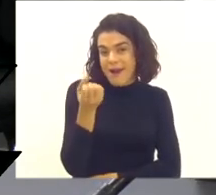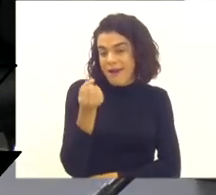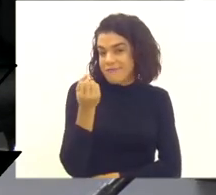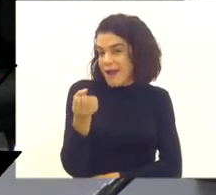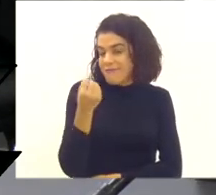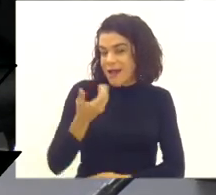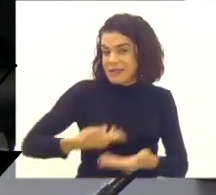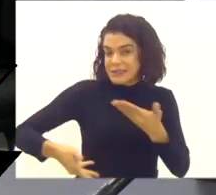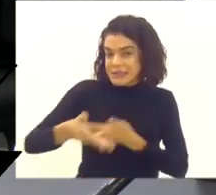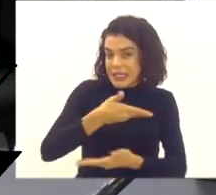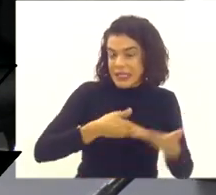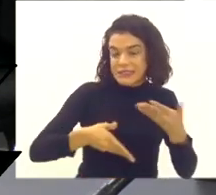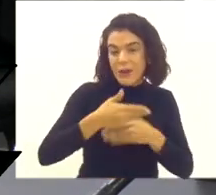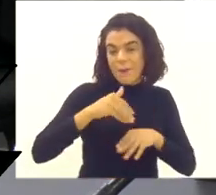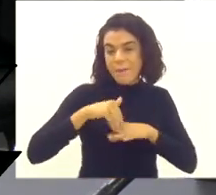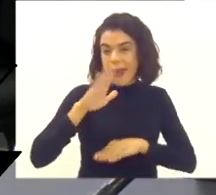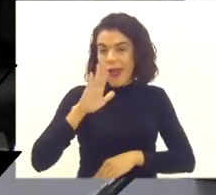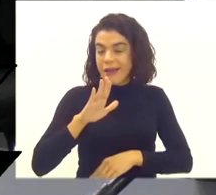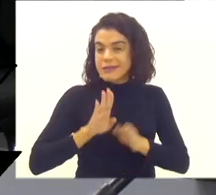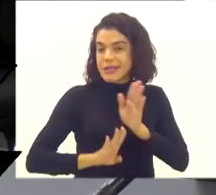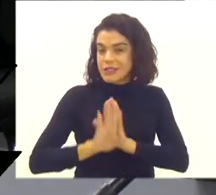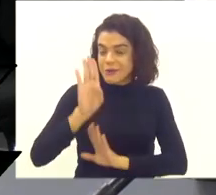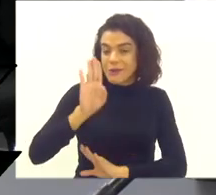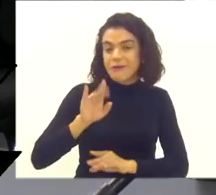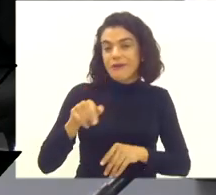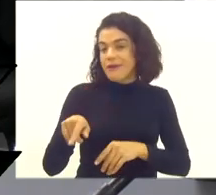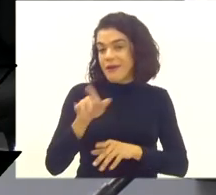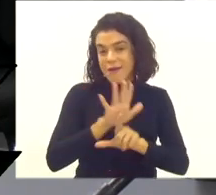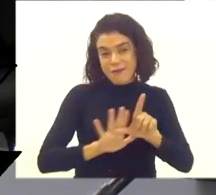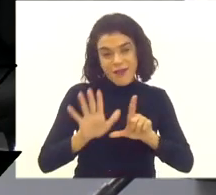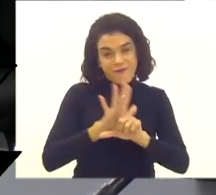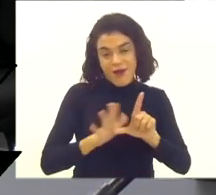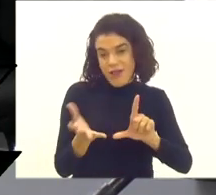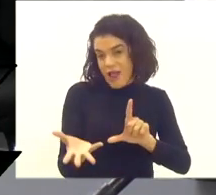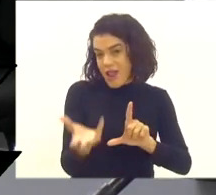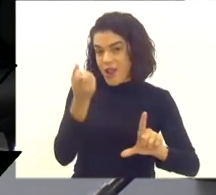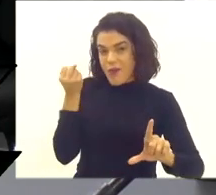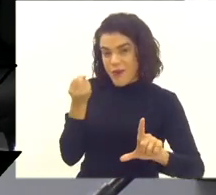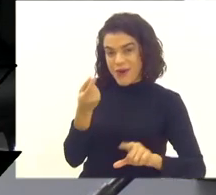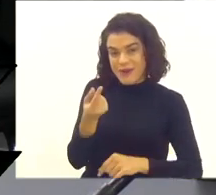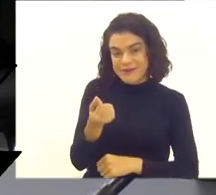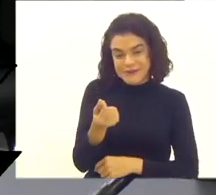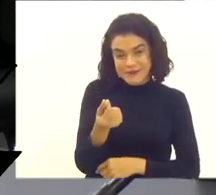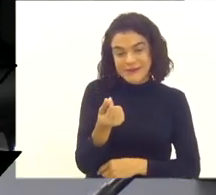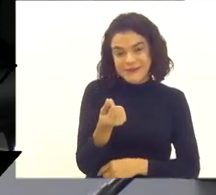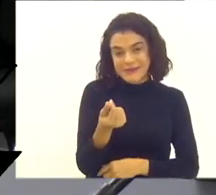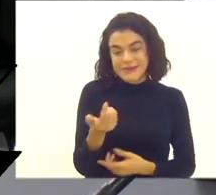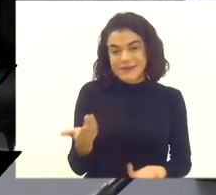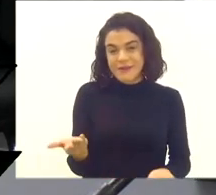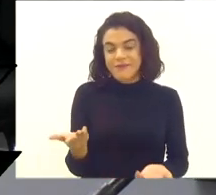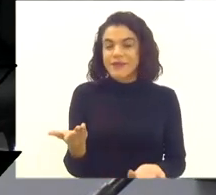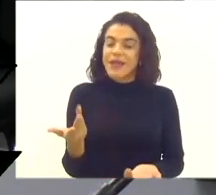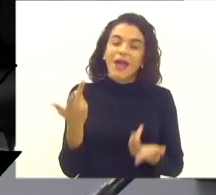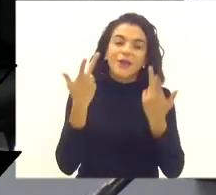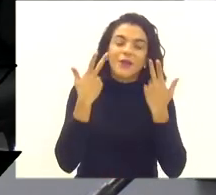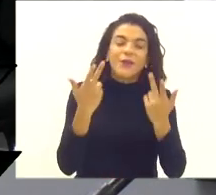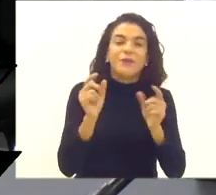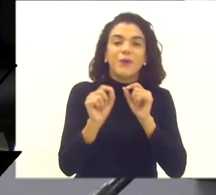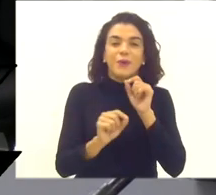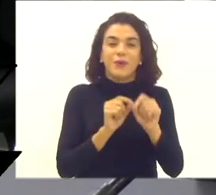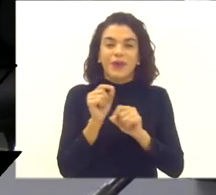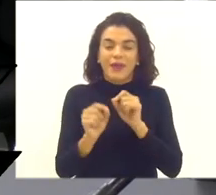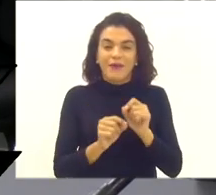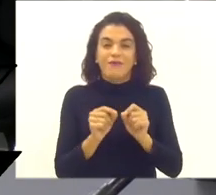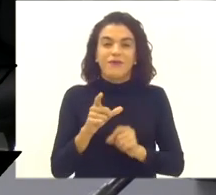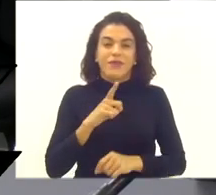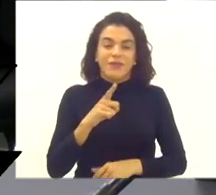gera mais engajamento e as plataformas lucram com isso também né E aí é comum né que você tem esses